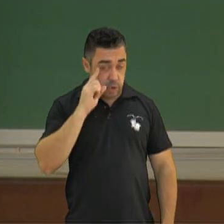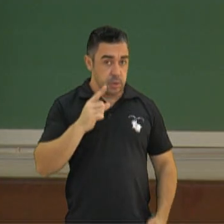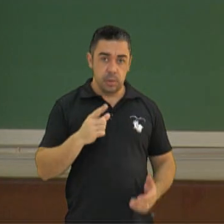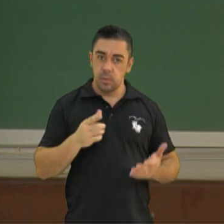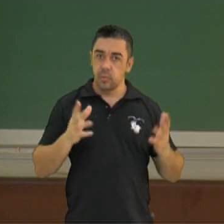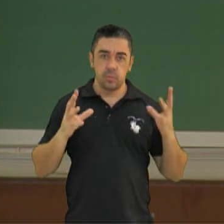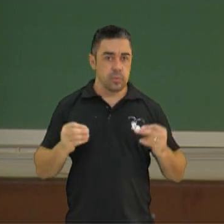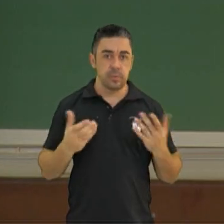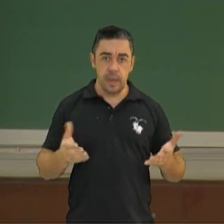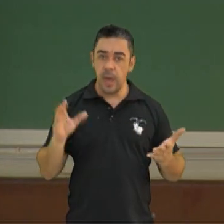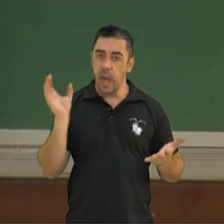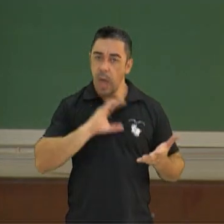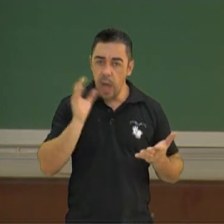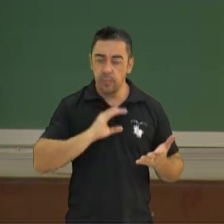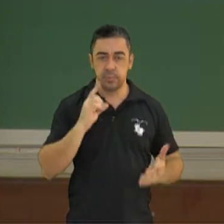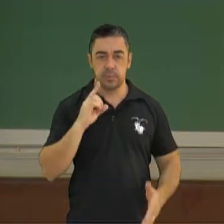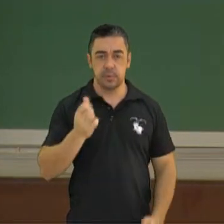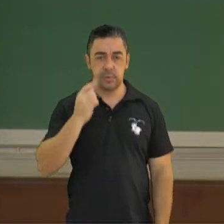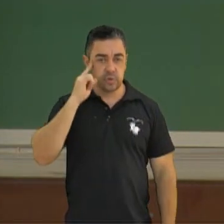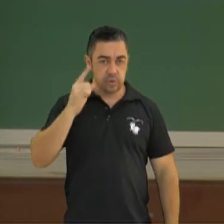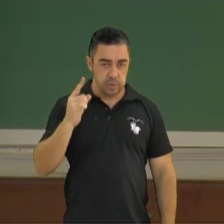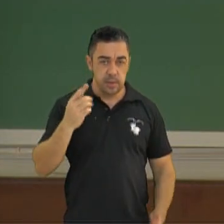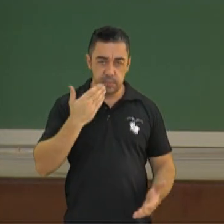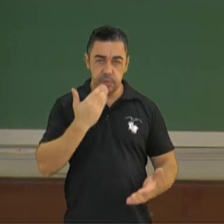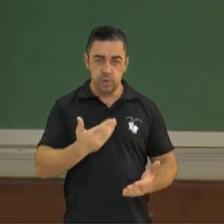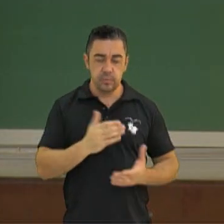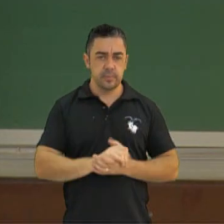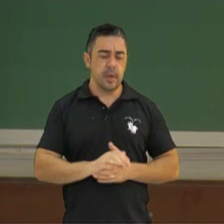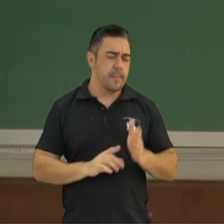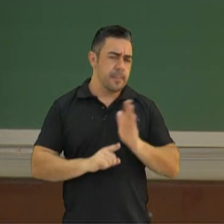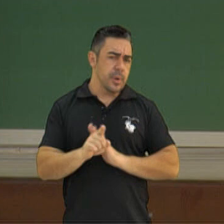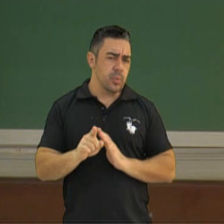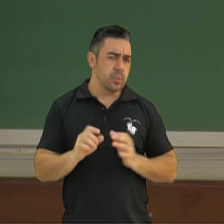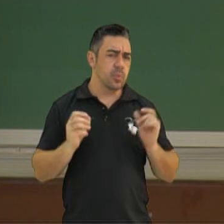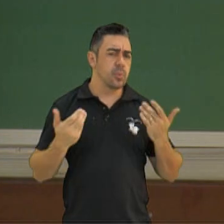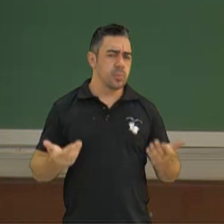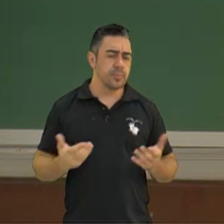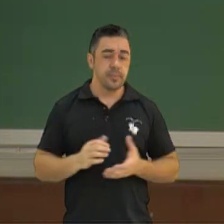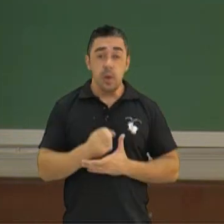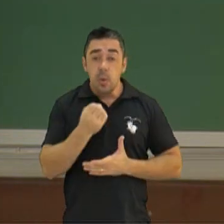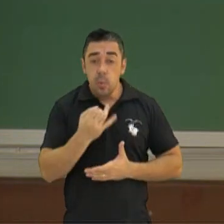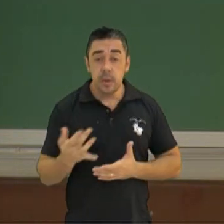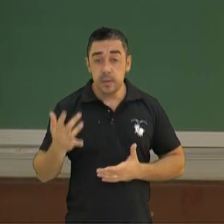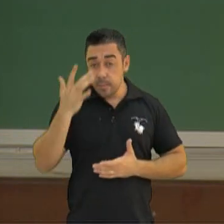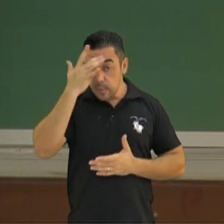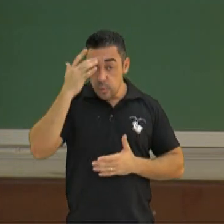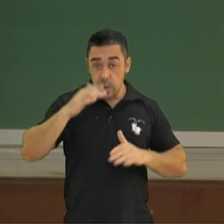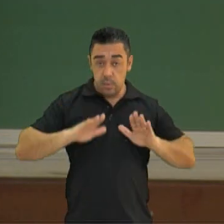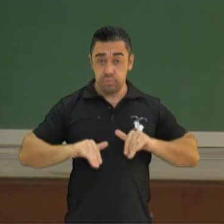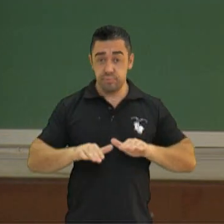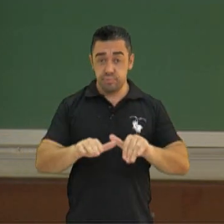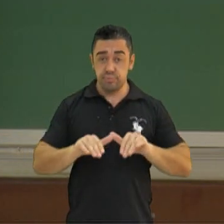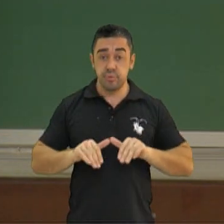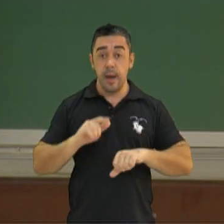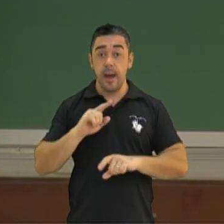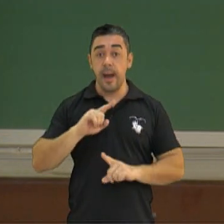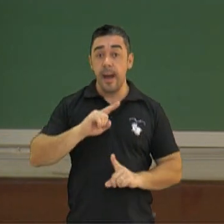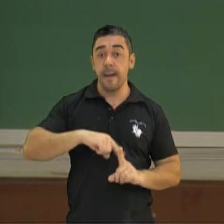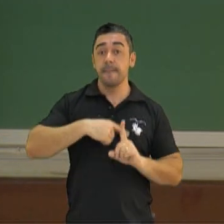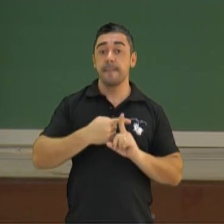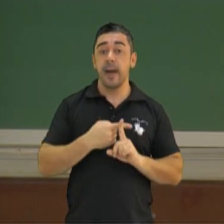coisas para ontem, né? 16 dias eles querem. A pergunta é, quantas costureiras elas terão que